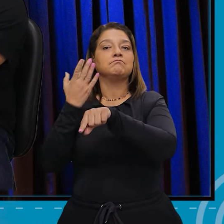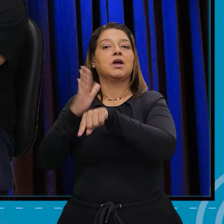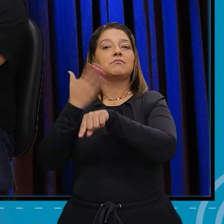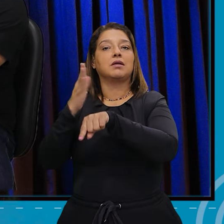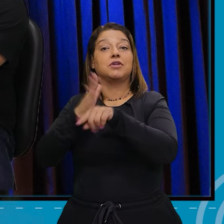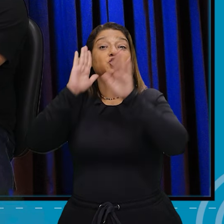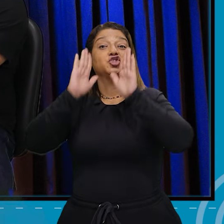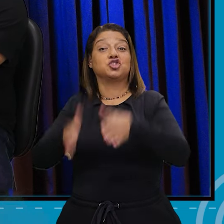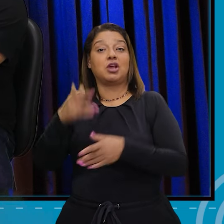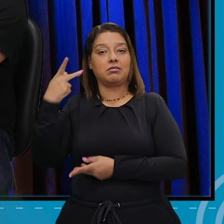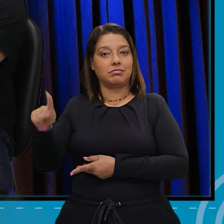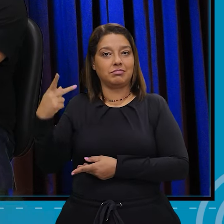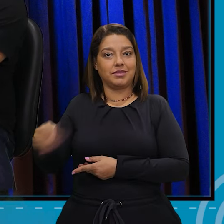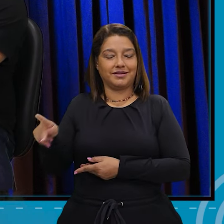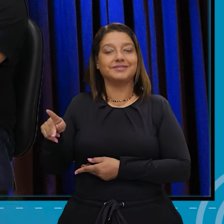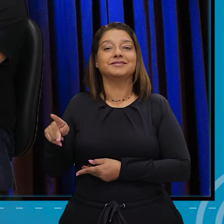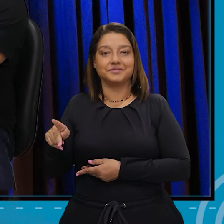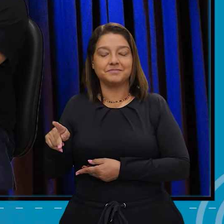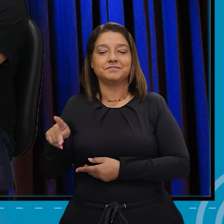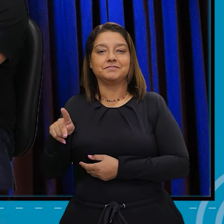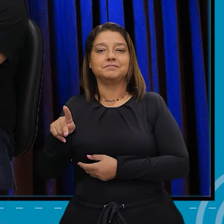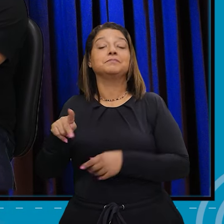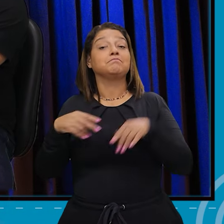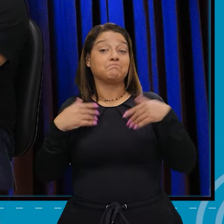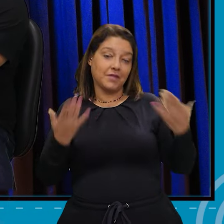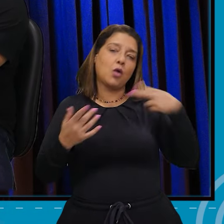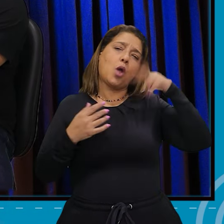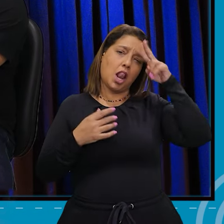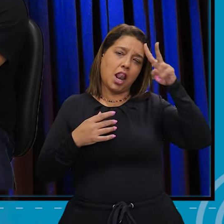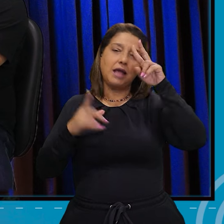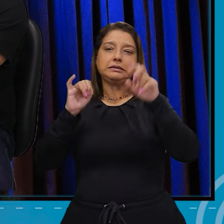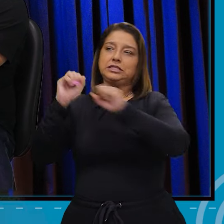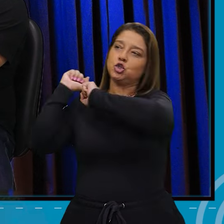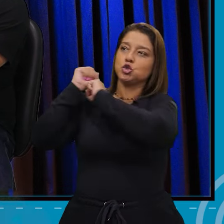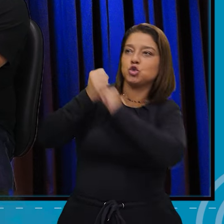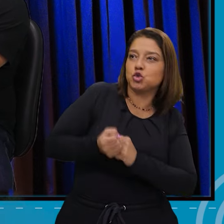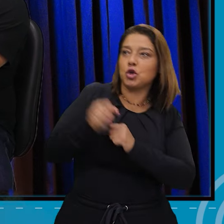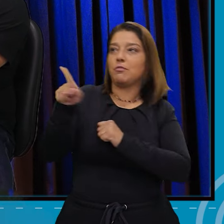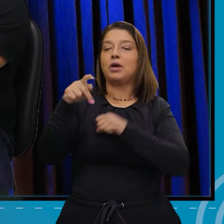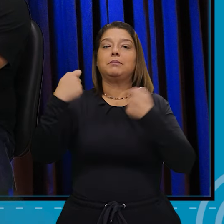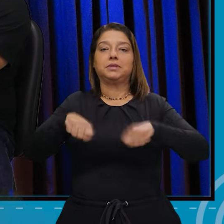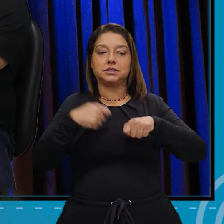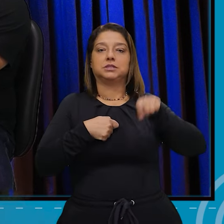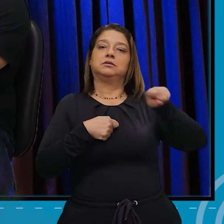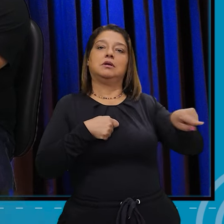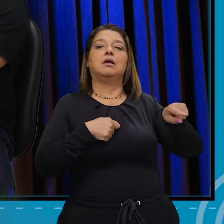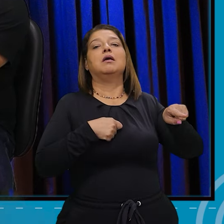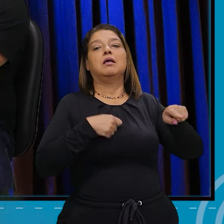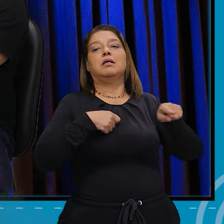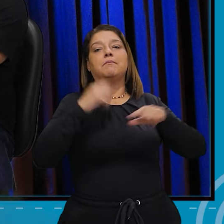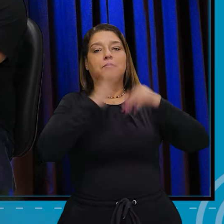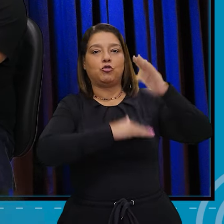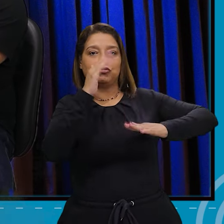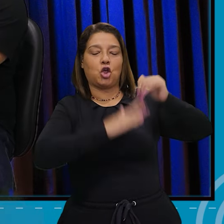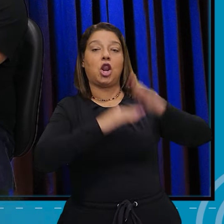daquela luta. Ah, eu lembro essa época. Então, tipo assim, para ser professor de judô tem que ser judoca. Para ser de taekwondo tem